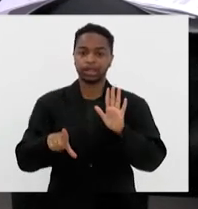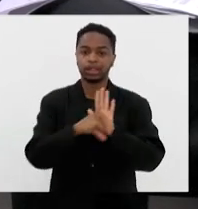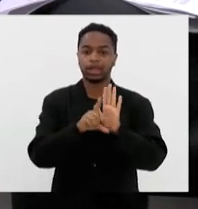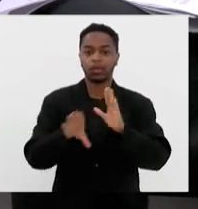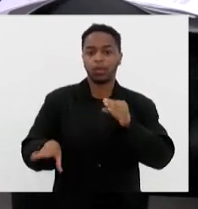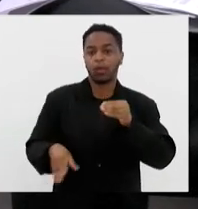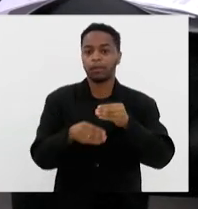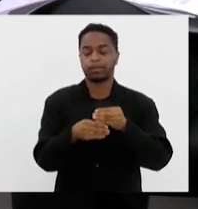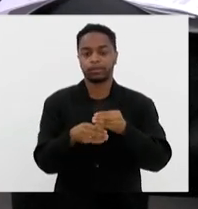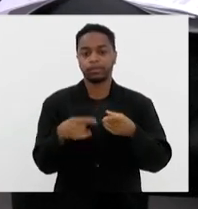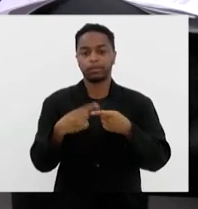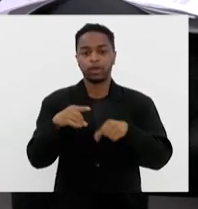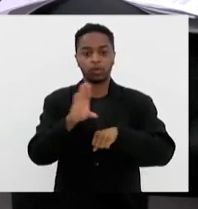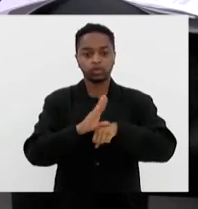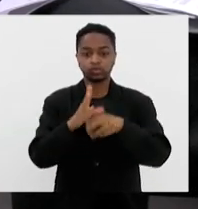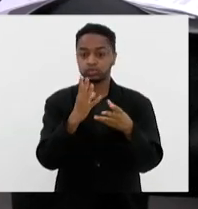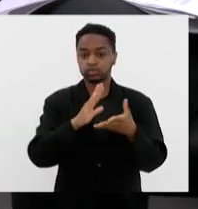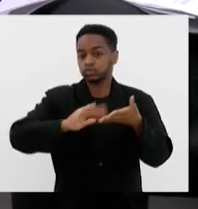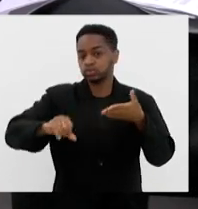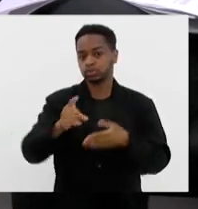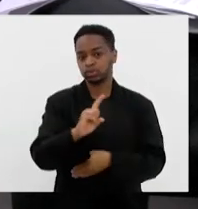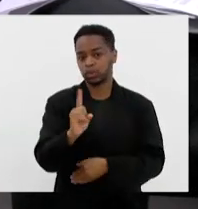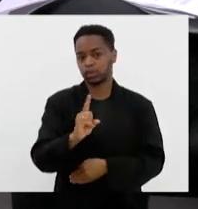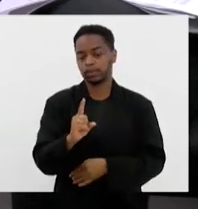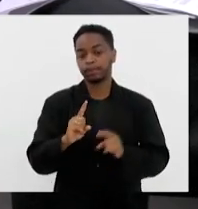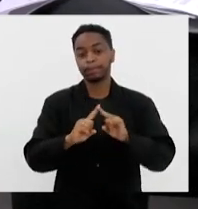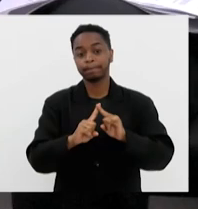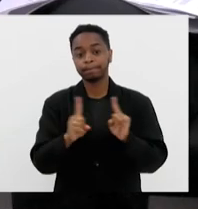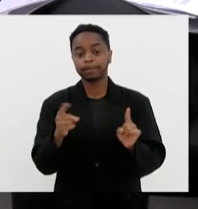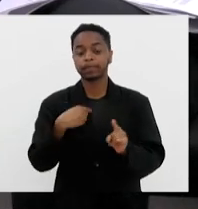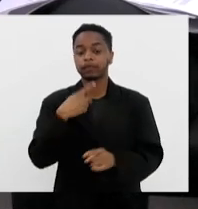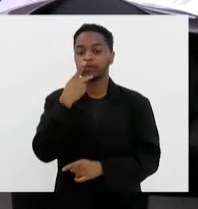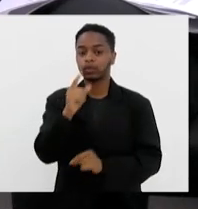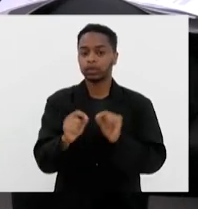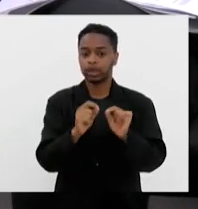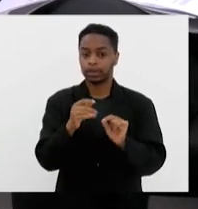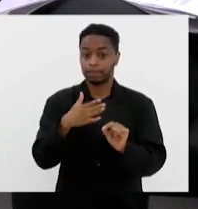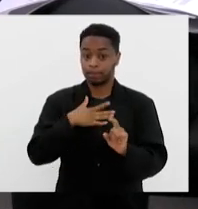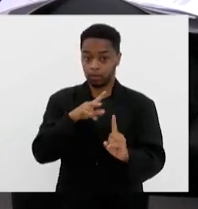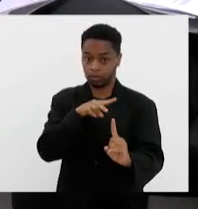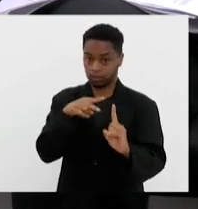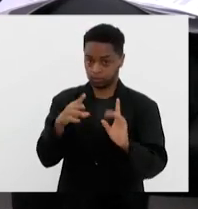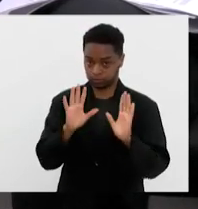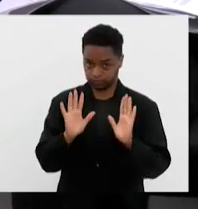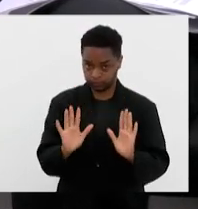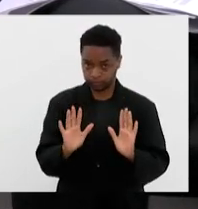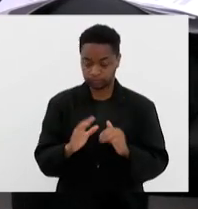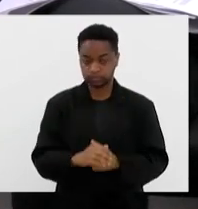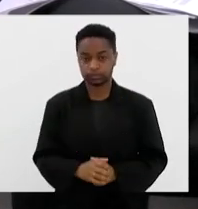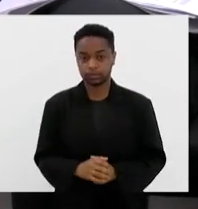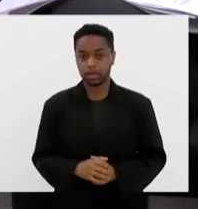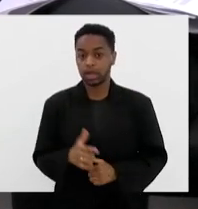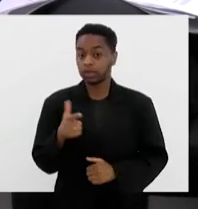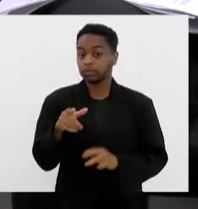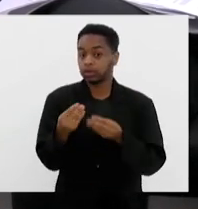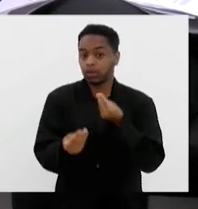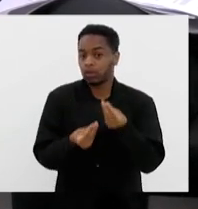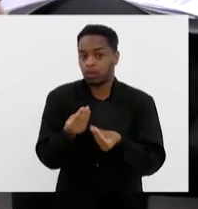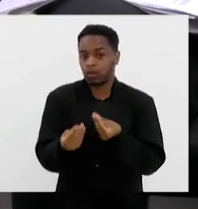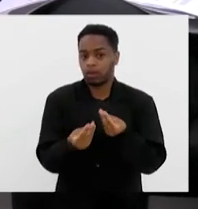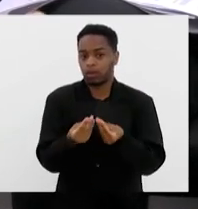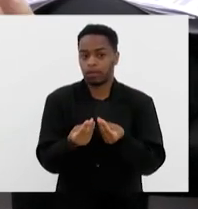Constituição não destruiu isso. Eu estou dizendo o seguinte, que, no meu entendimento, não há como você dar